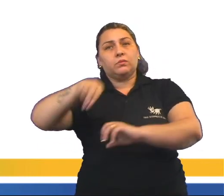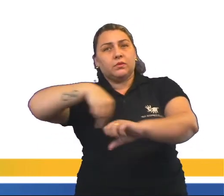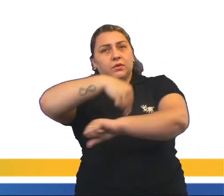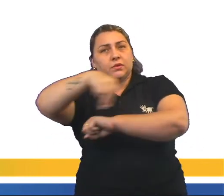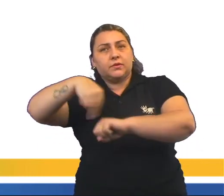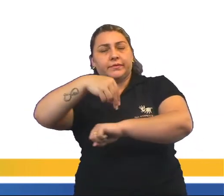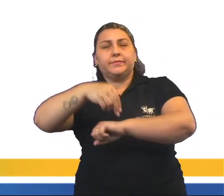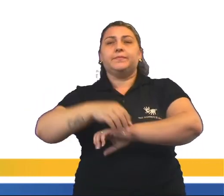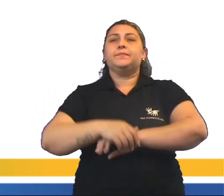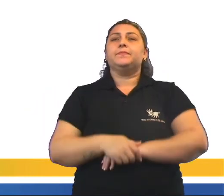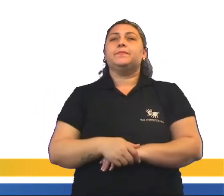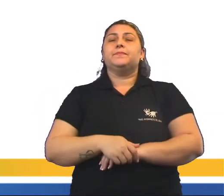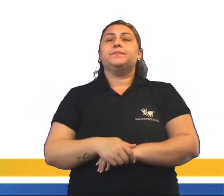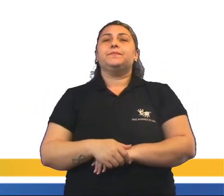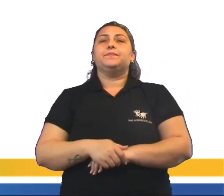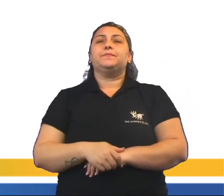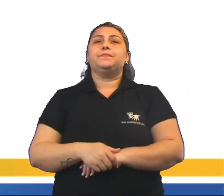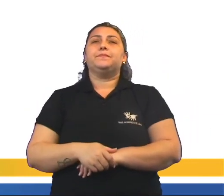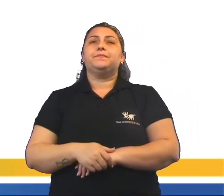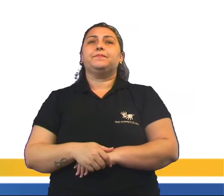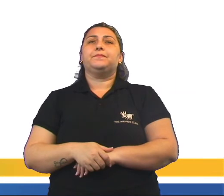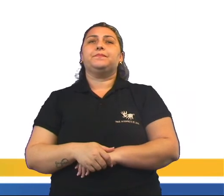uma sociedade ou nação.